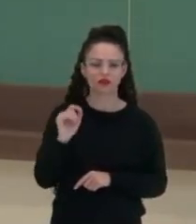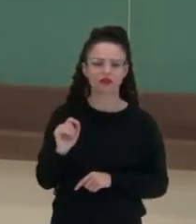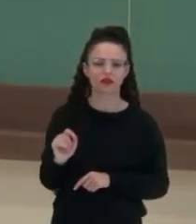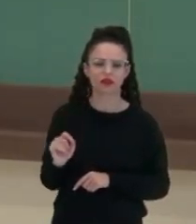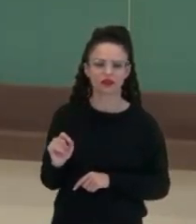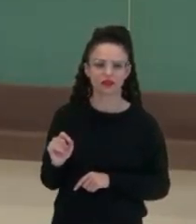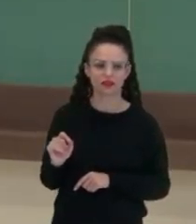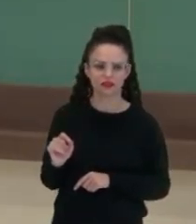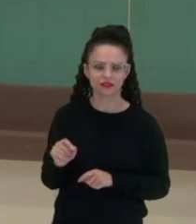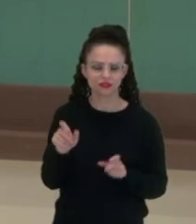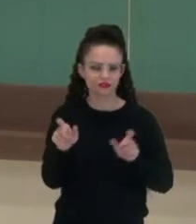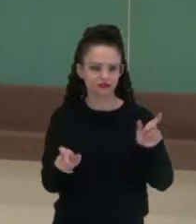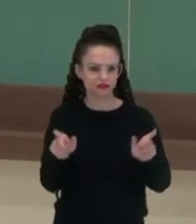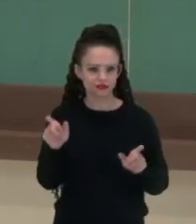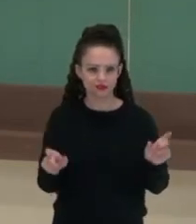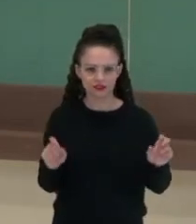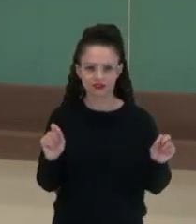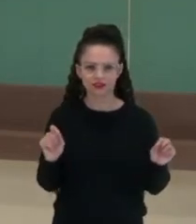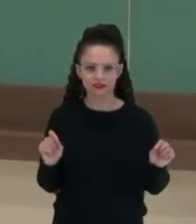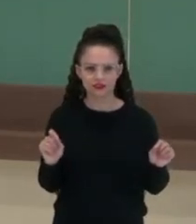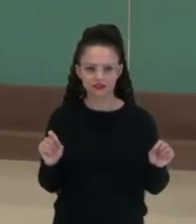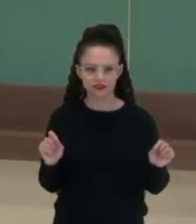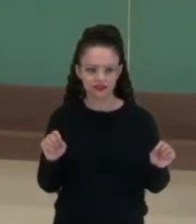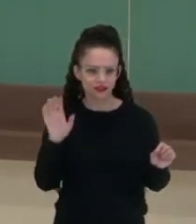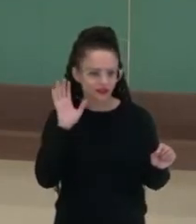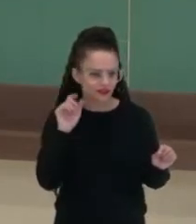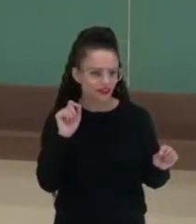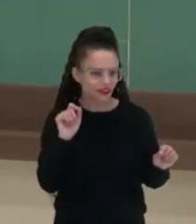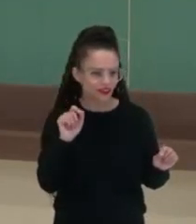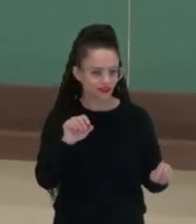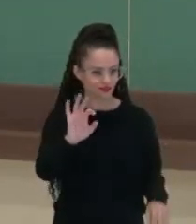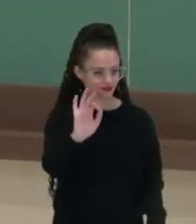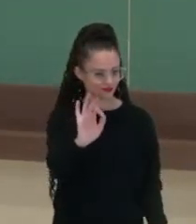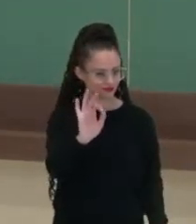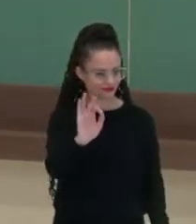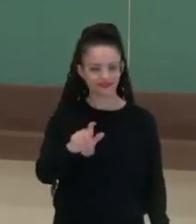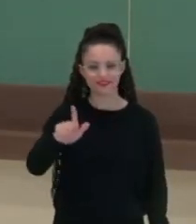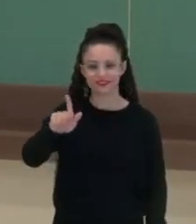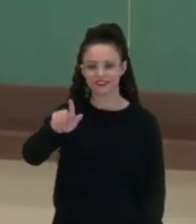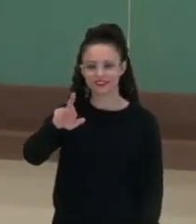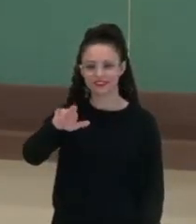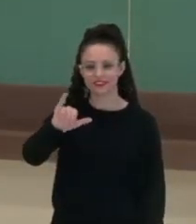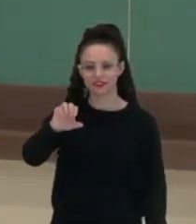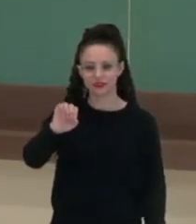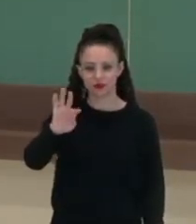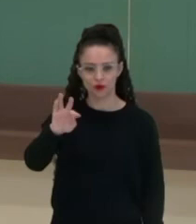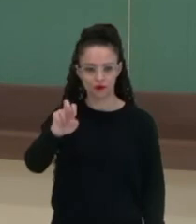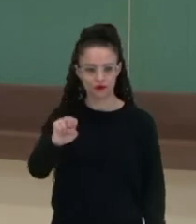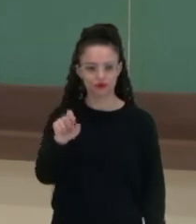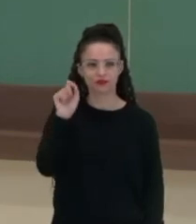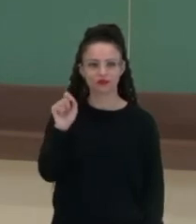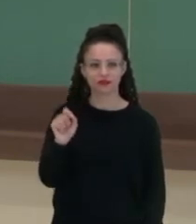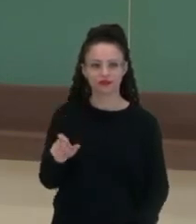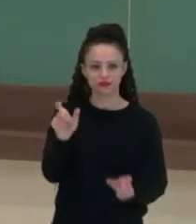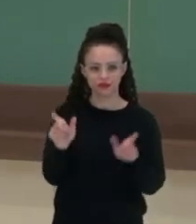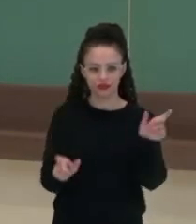elas? Essas figuras? Quem que é essa figura? Oi? Isso, os griots. Os griots que são